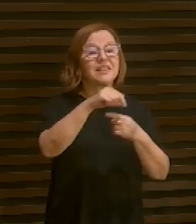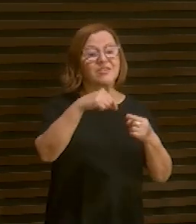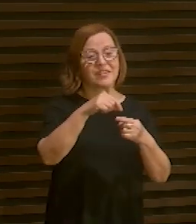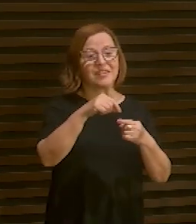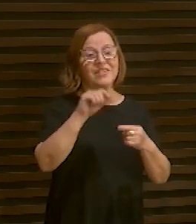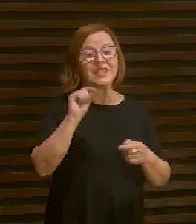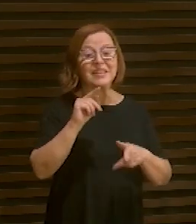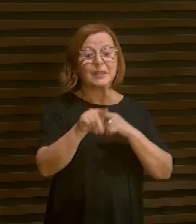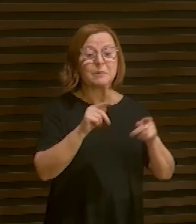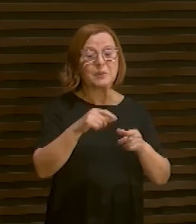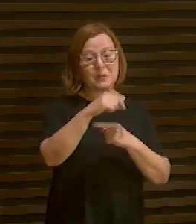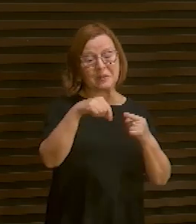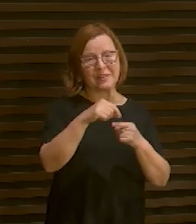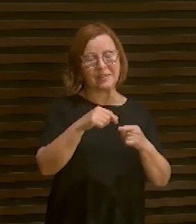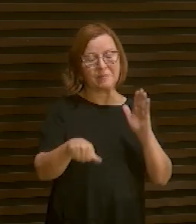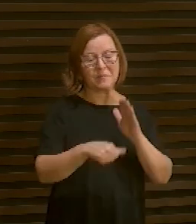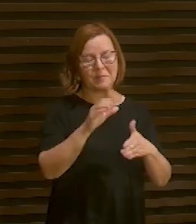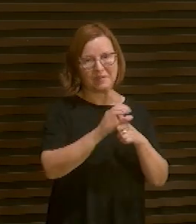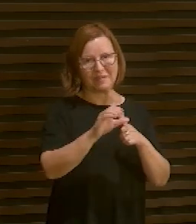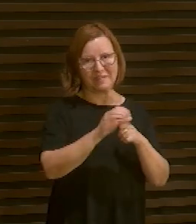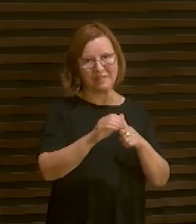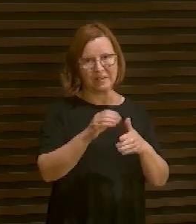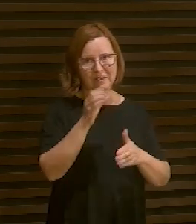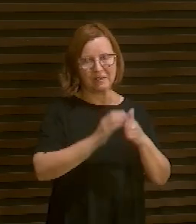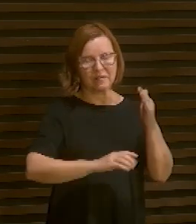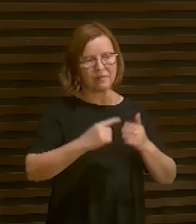são santificados? 1 Coríntios capítulo 1,